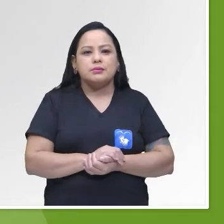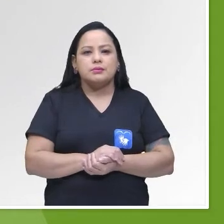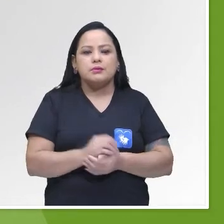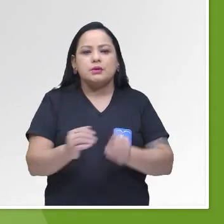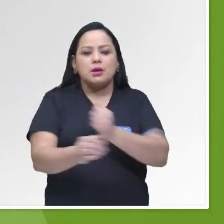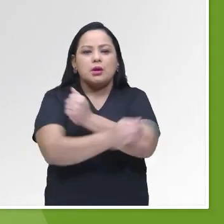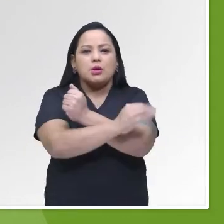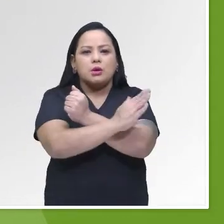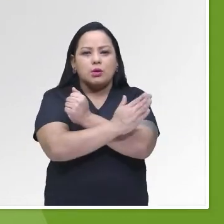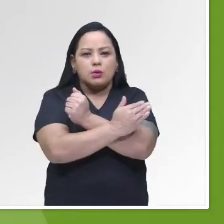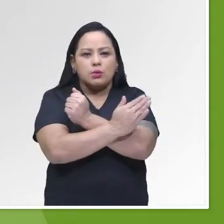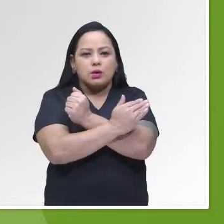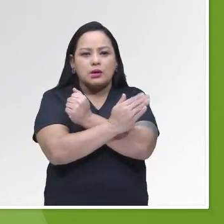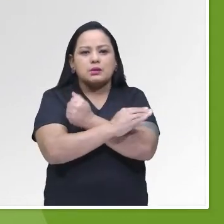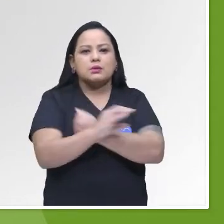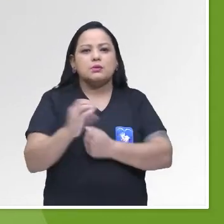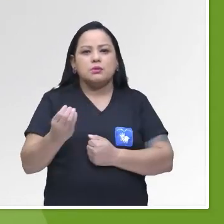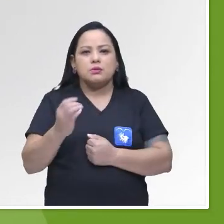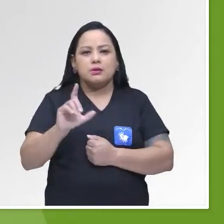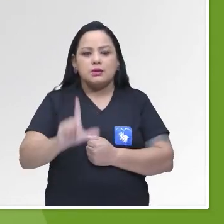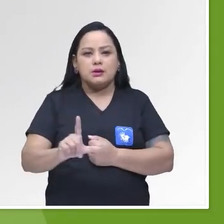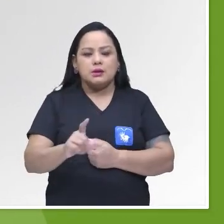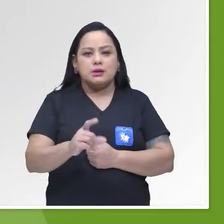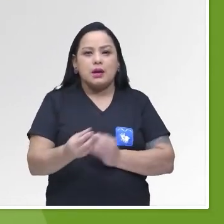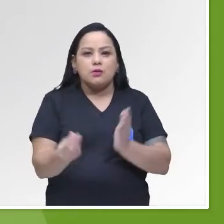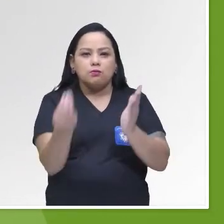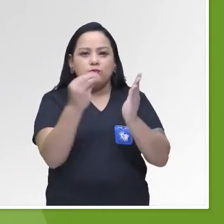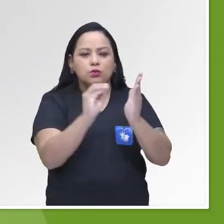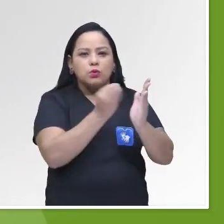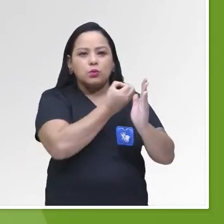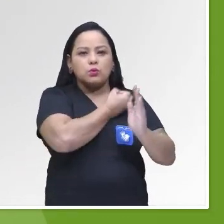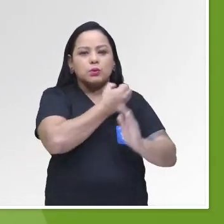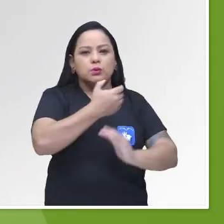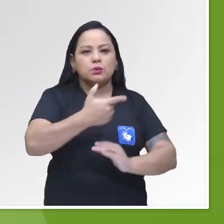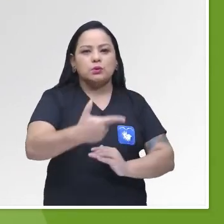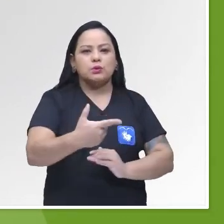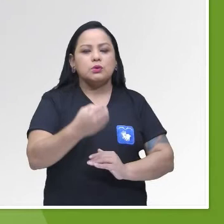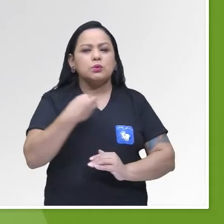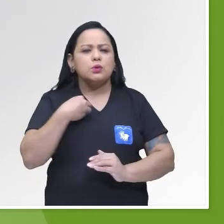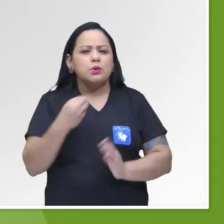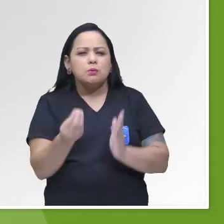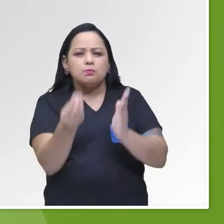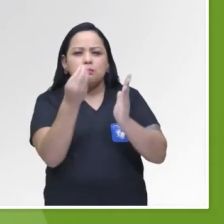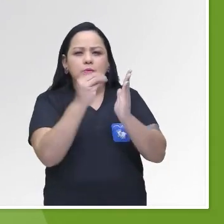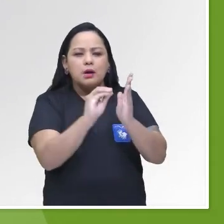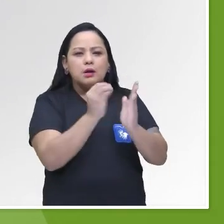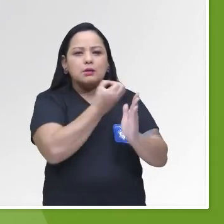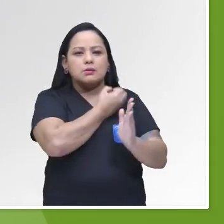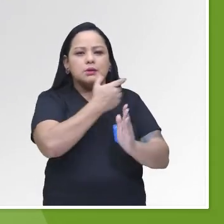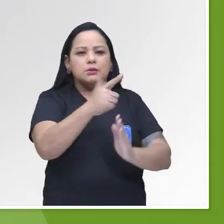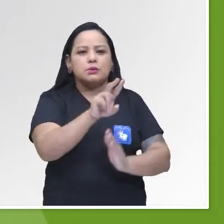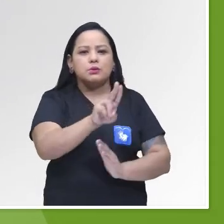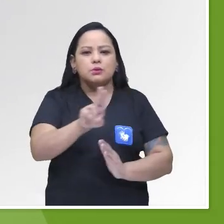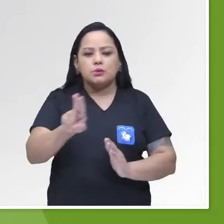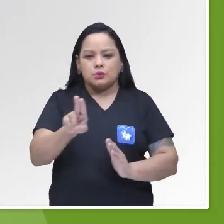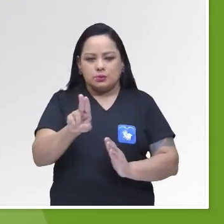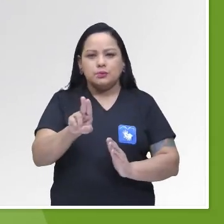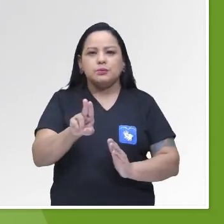clorídrico. Então, eu vou colocar aqui, ó, o número 2. Quando eu coloco o número 2 aí, que é chamado